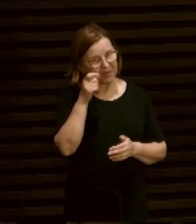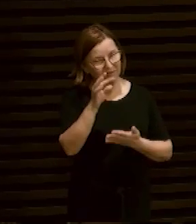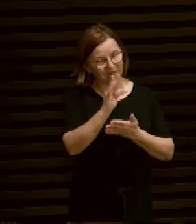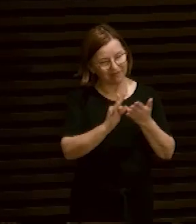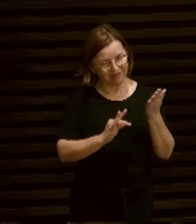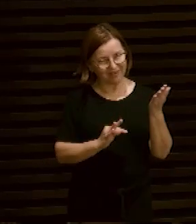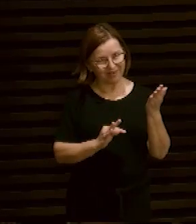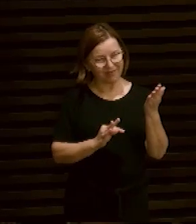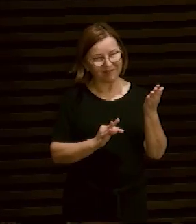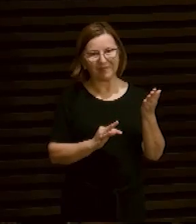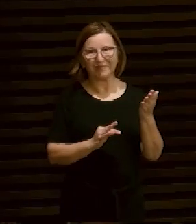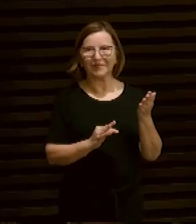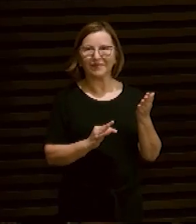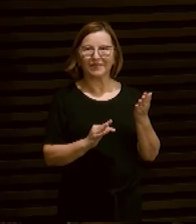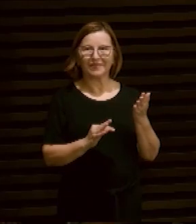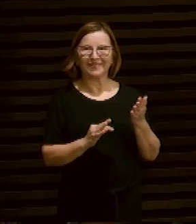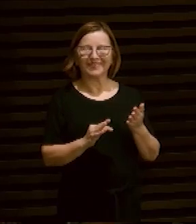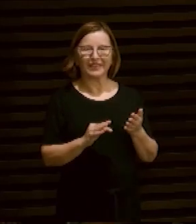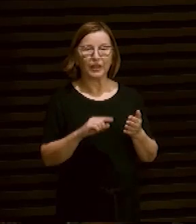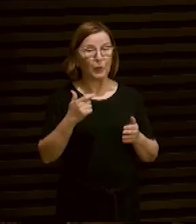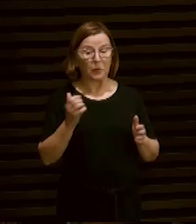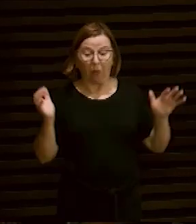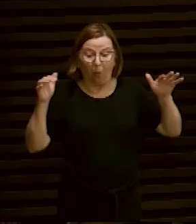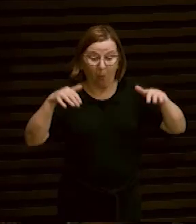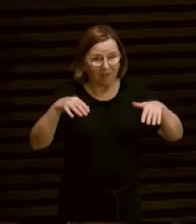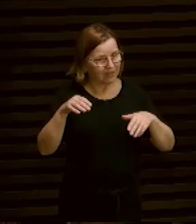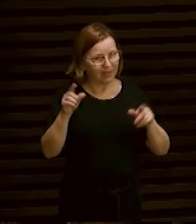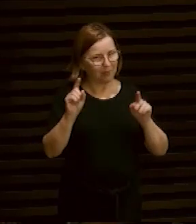está no texto. Não tem fantasma não, o texto está dizendo.